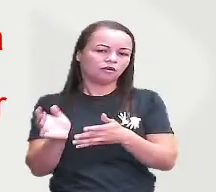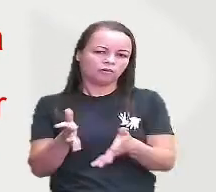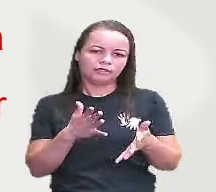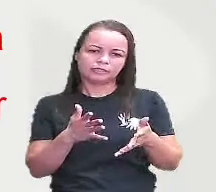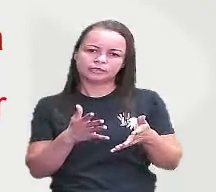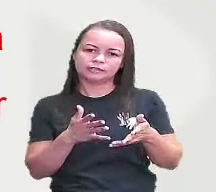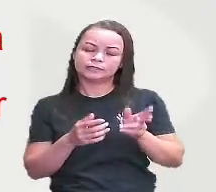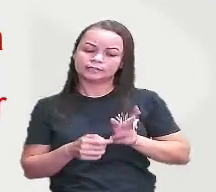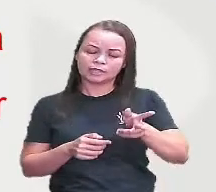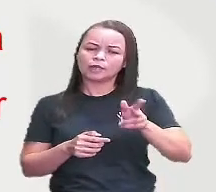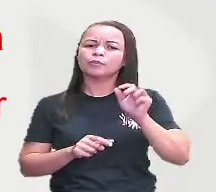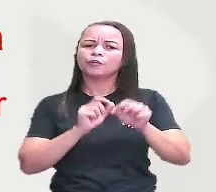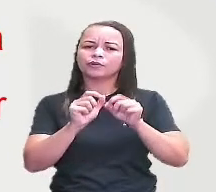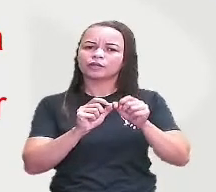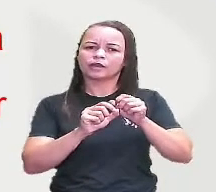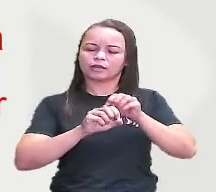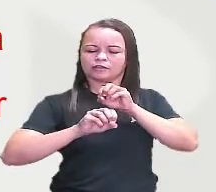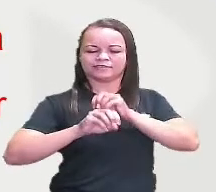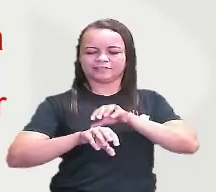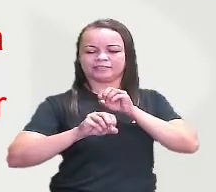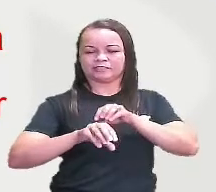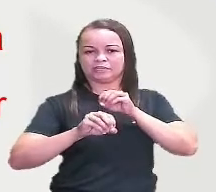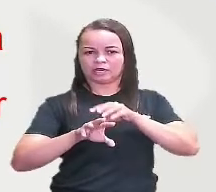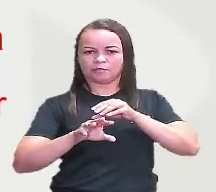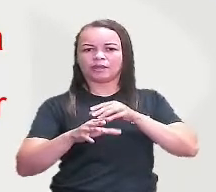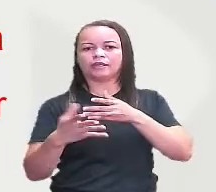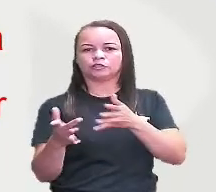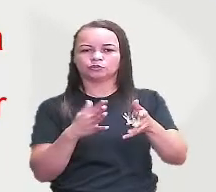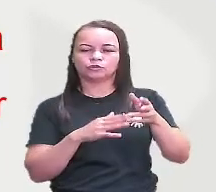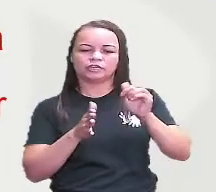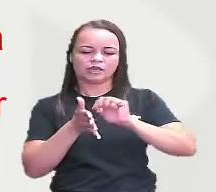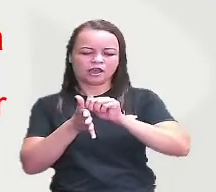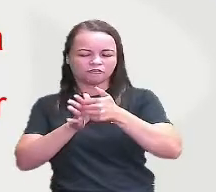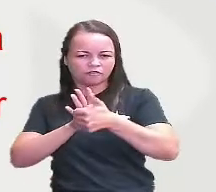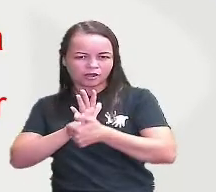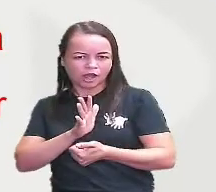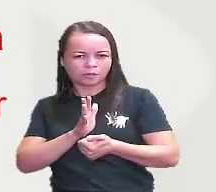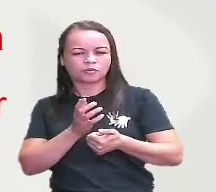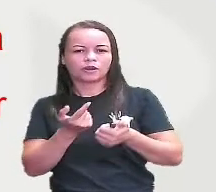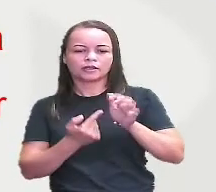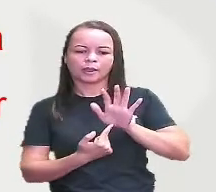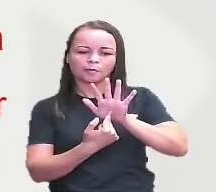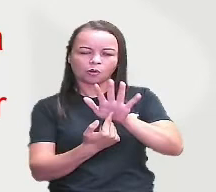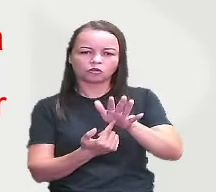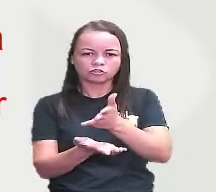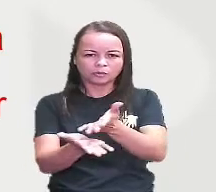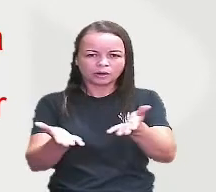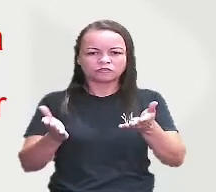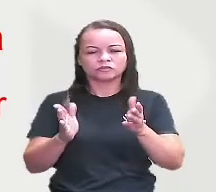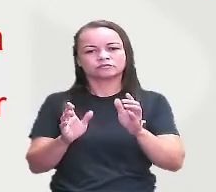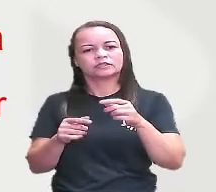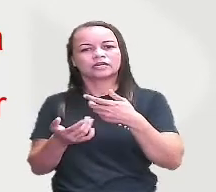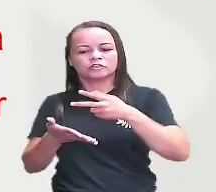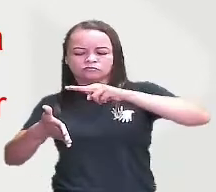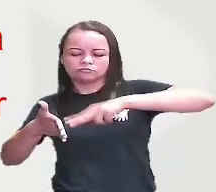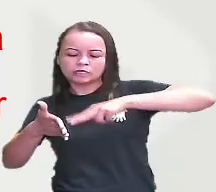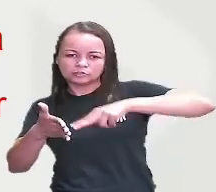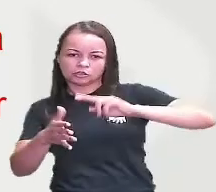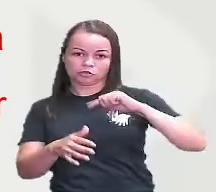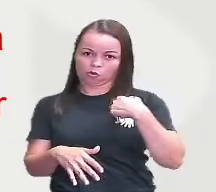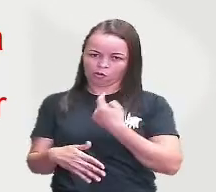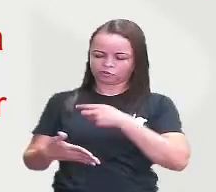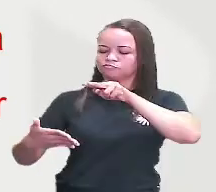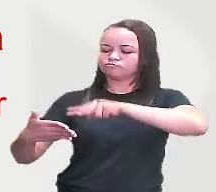um ensinamento que a fábula quer transmitir, quer passar para os leitores, para nós que estamos